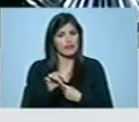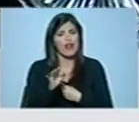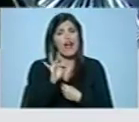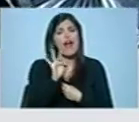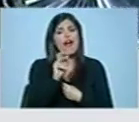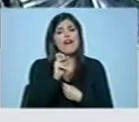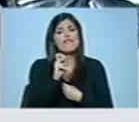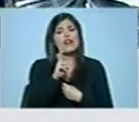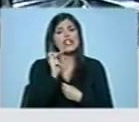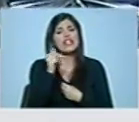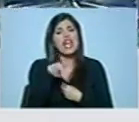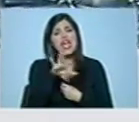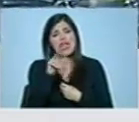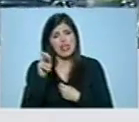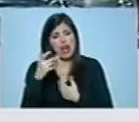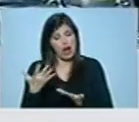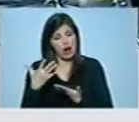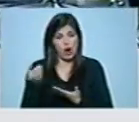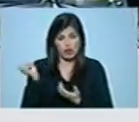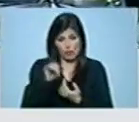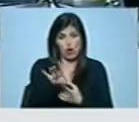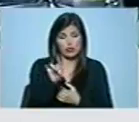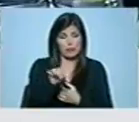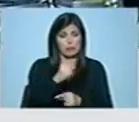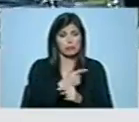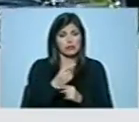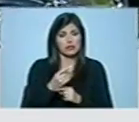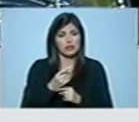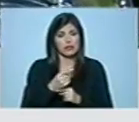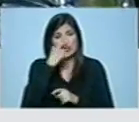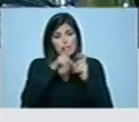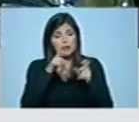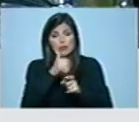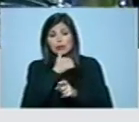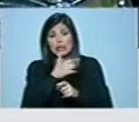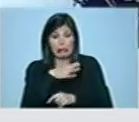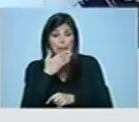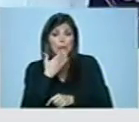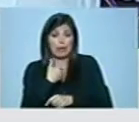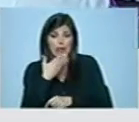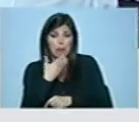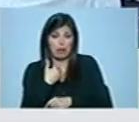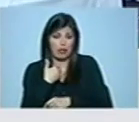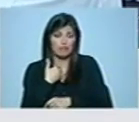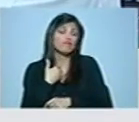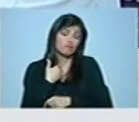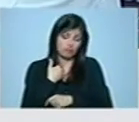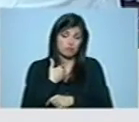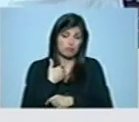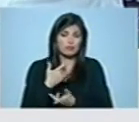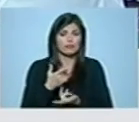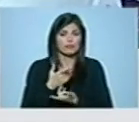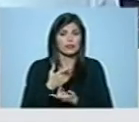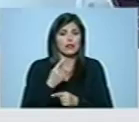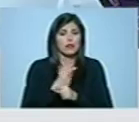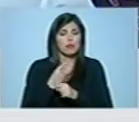produto que nós utilizamos ultimamente porque o cliente é que manda. Pois. E o cliente procura da farinheira. Então,